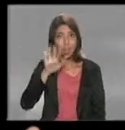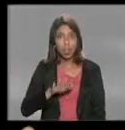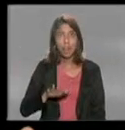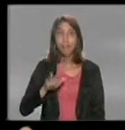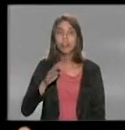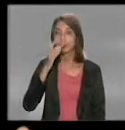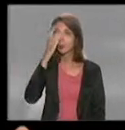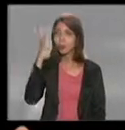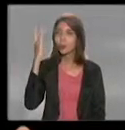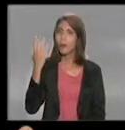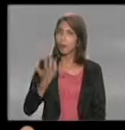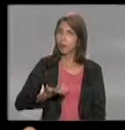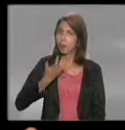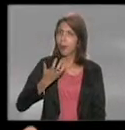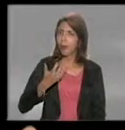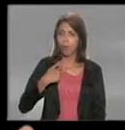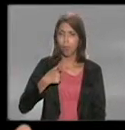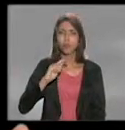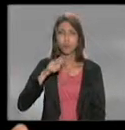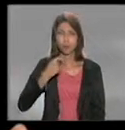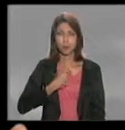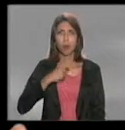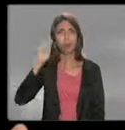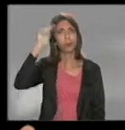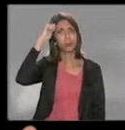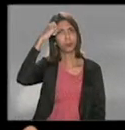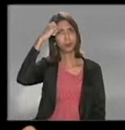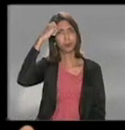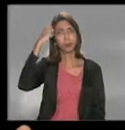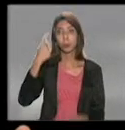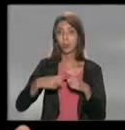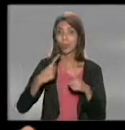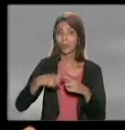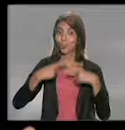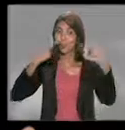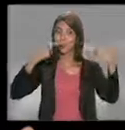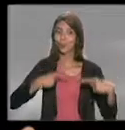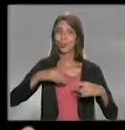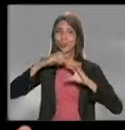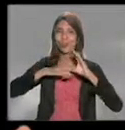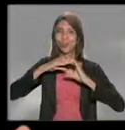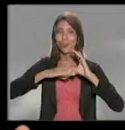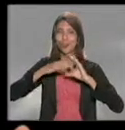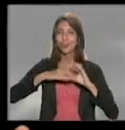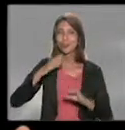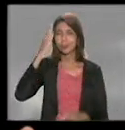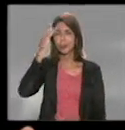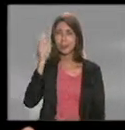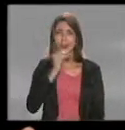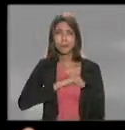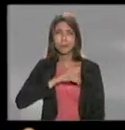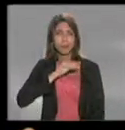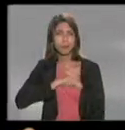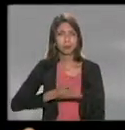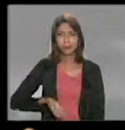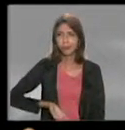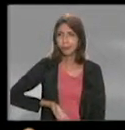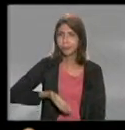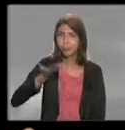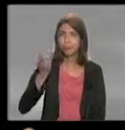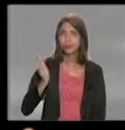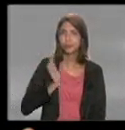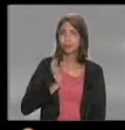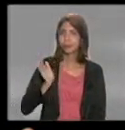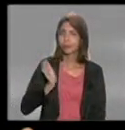quando passou a ter benefício para os oriundos, né, de matriz africana, os afro-brasileiros, todo mundo passou a querer